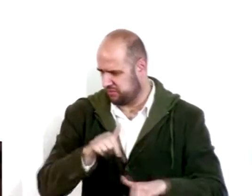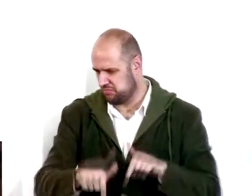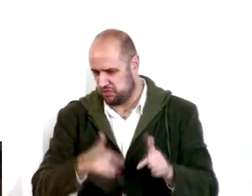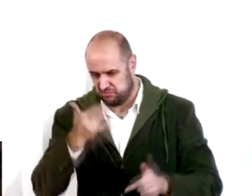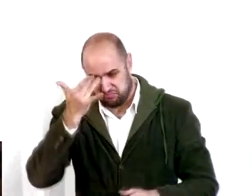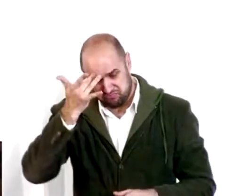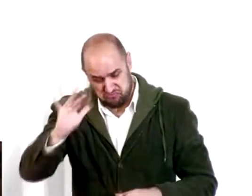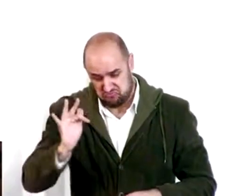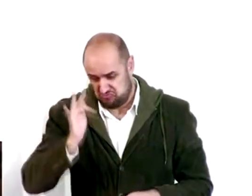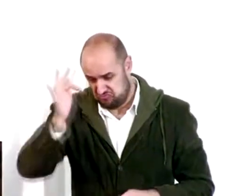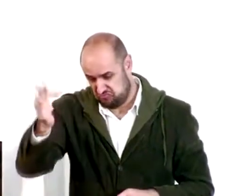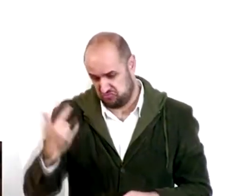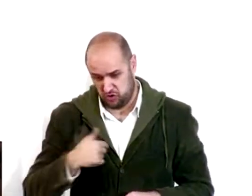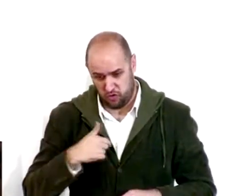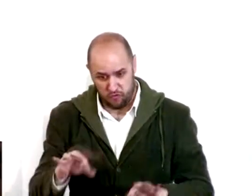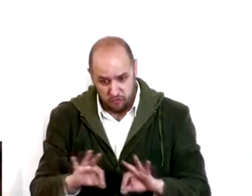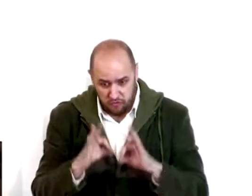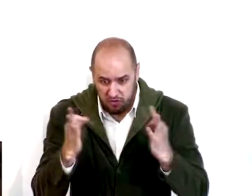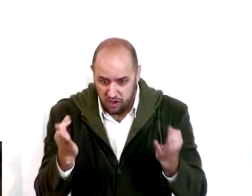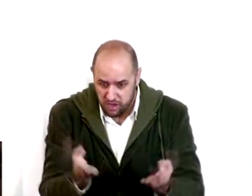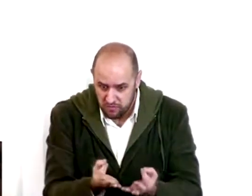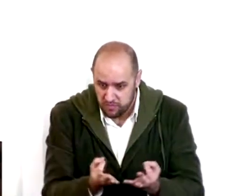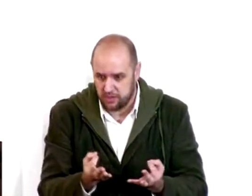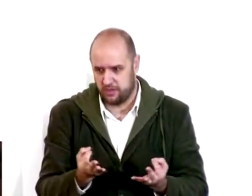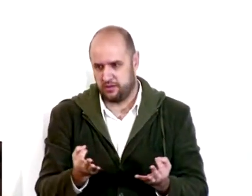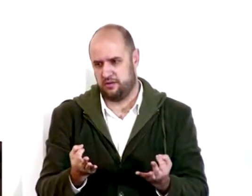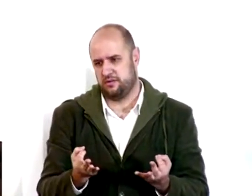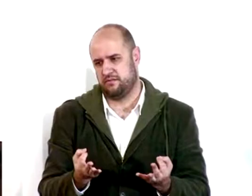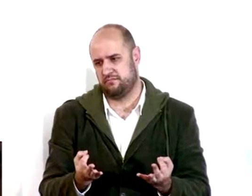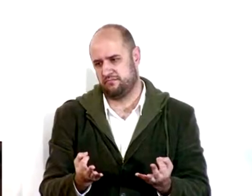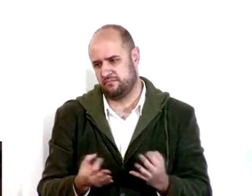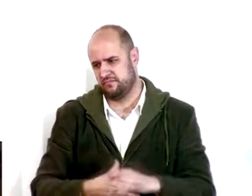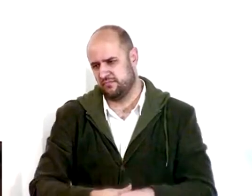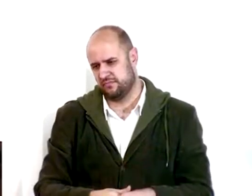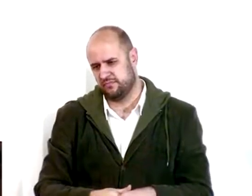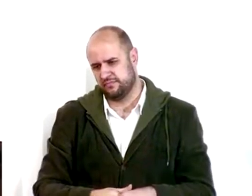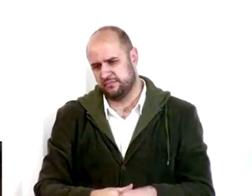vai acontecer, eu tenho família para sustentar,